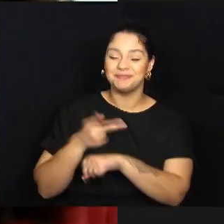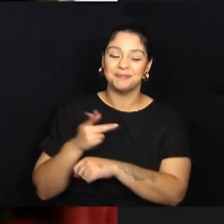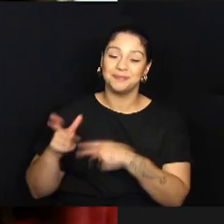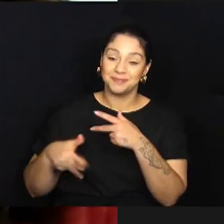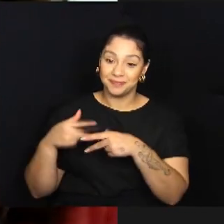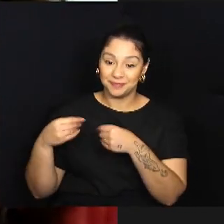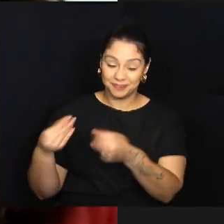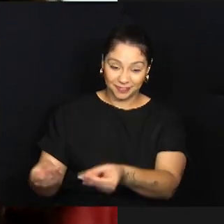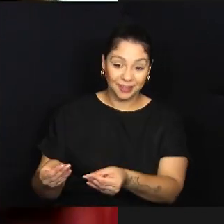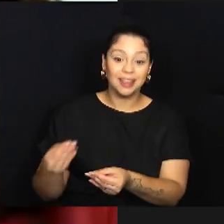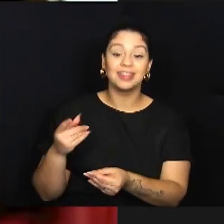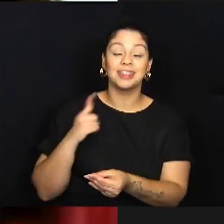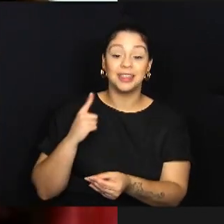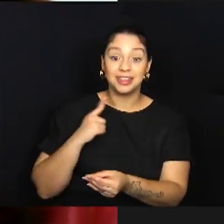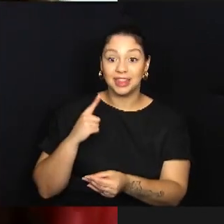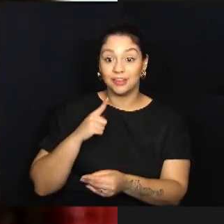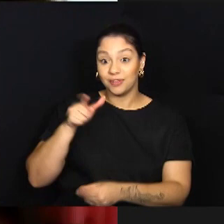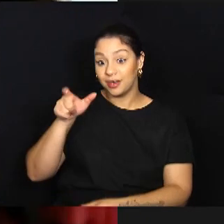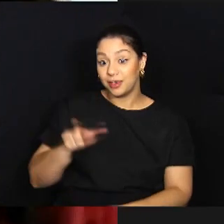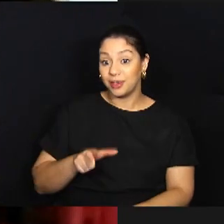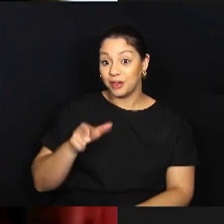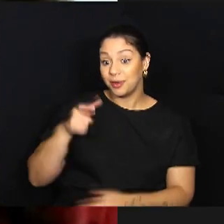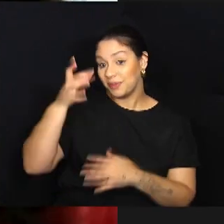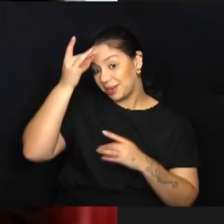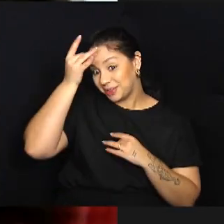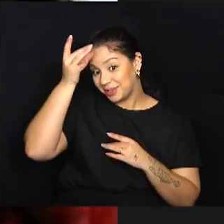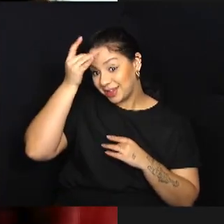personagem principal desse livro, ele é muito